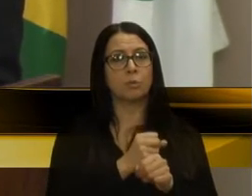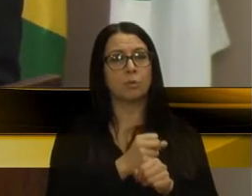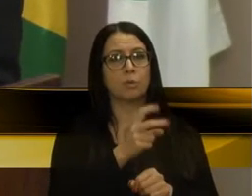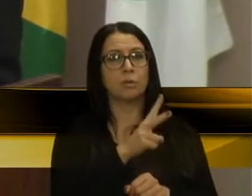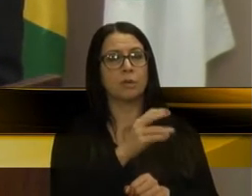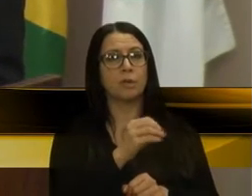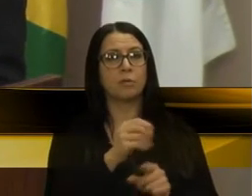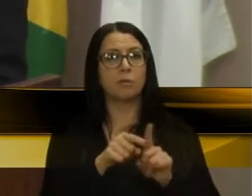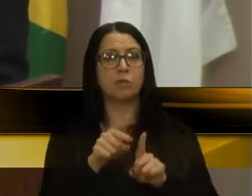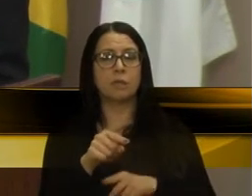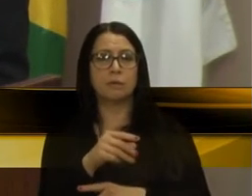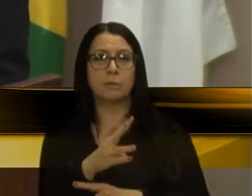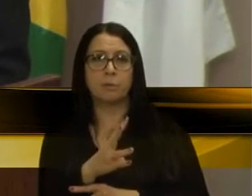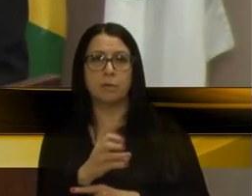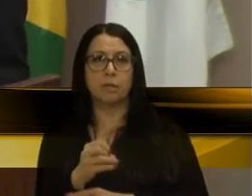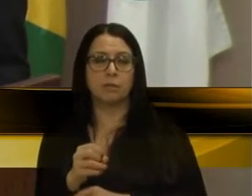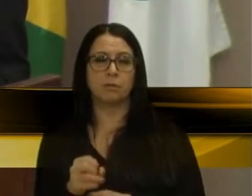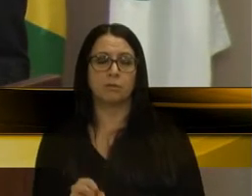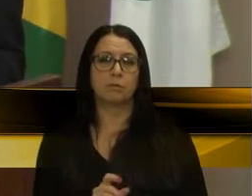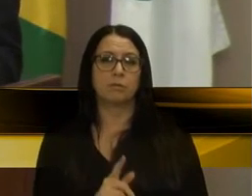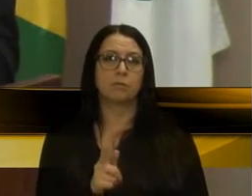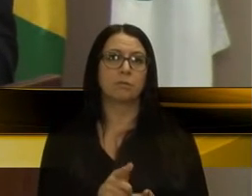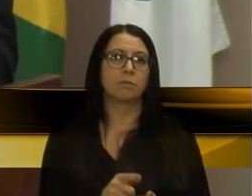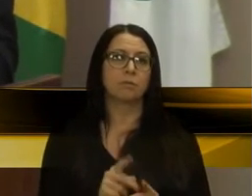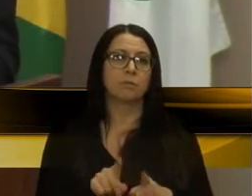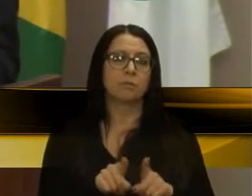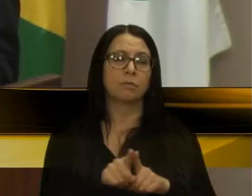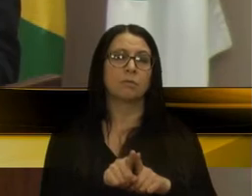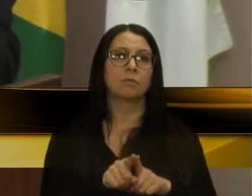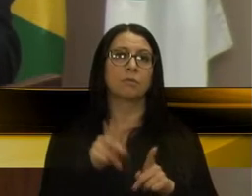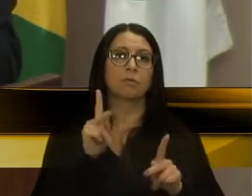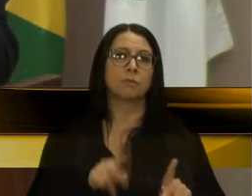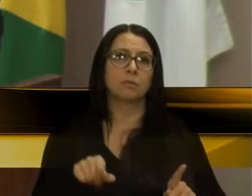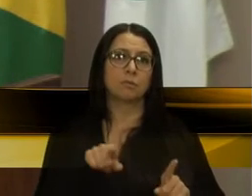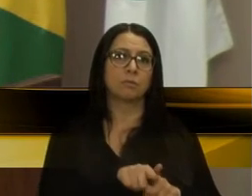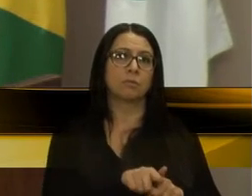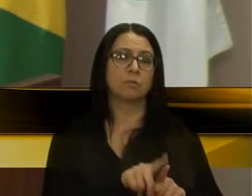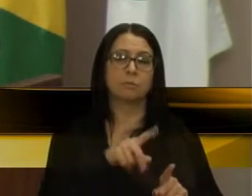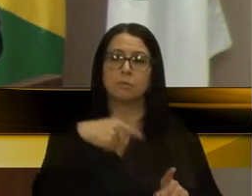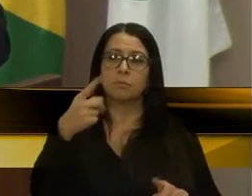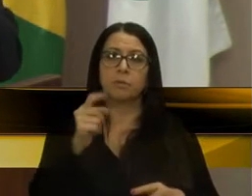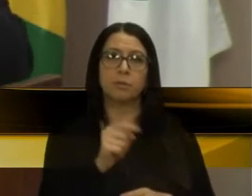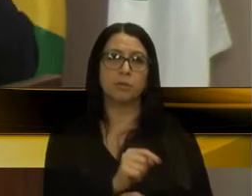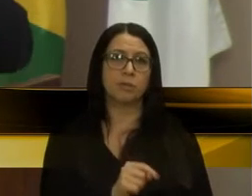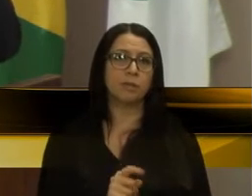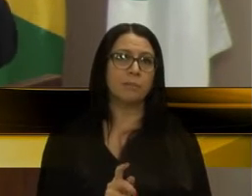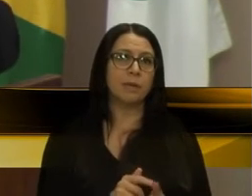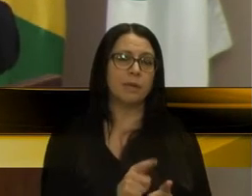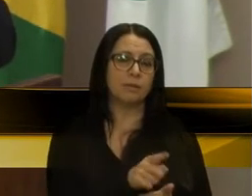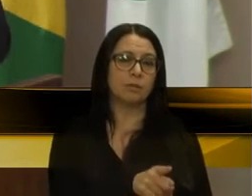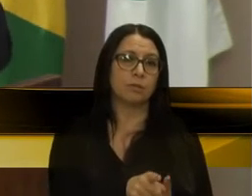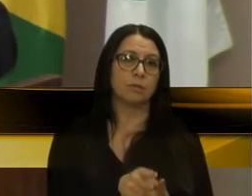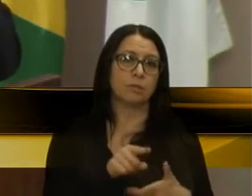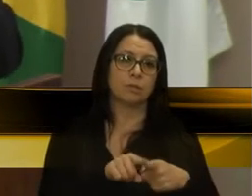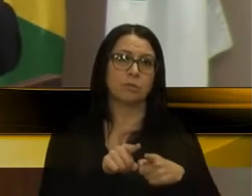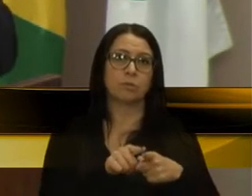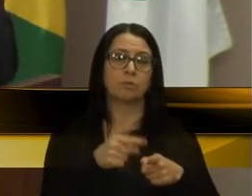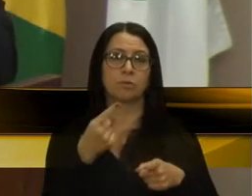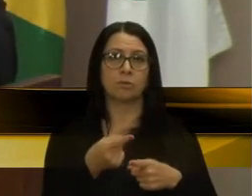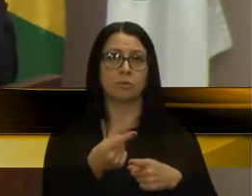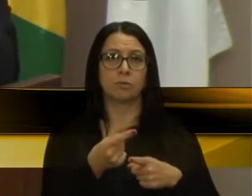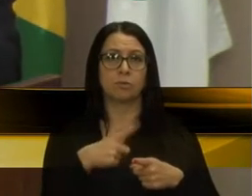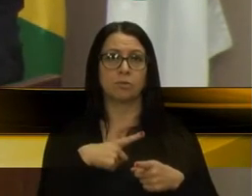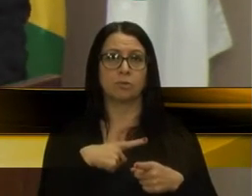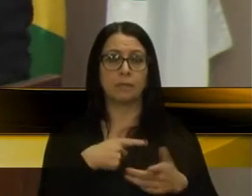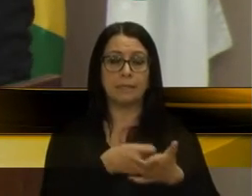20 para 40, quer dizer, as pessoas, quando é para os outros, boa parte das pessoas, quando é para os outros, não, tem que